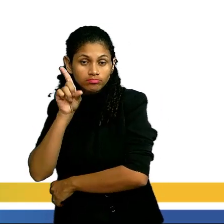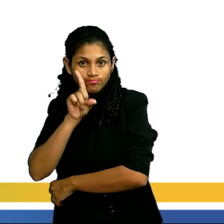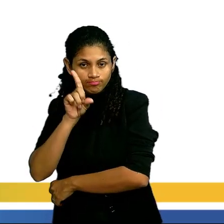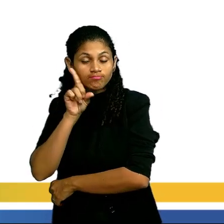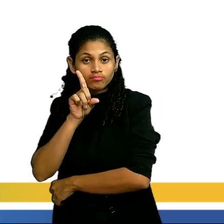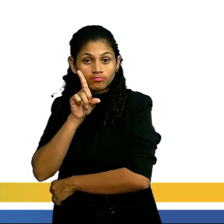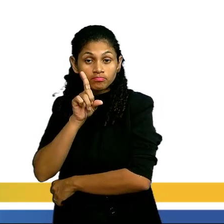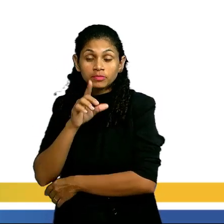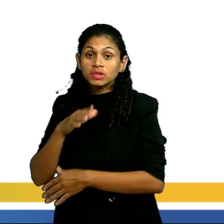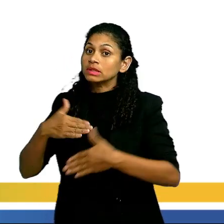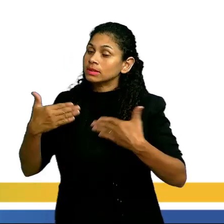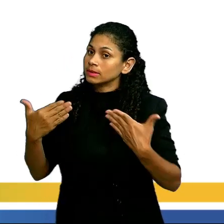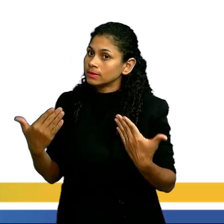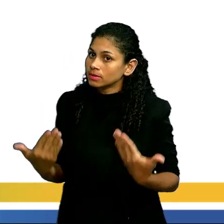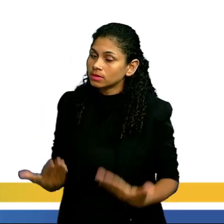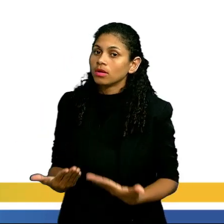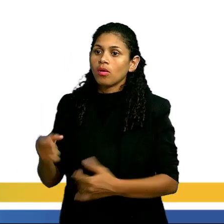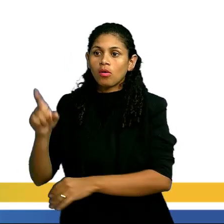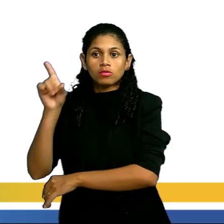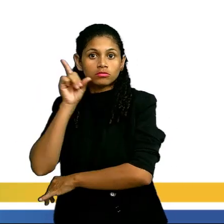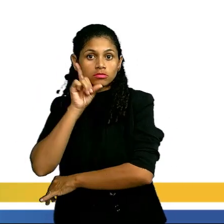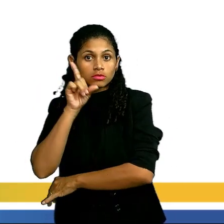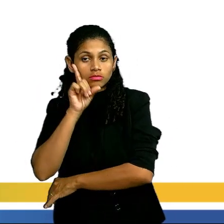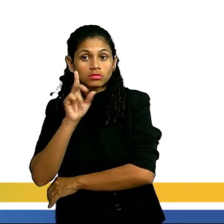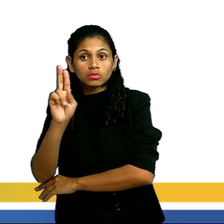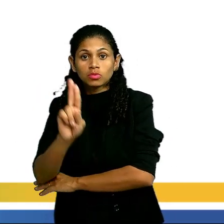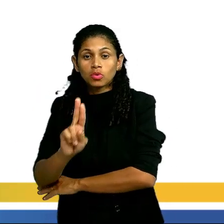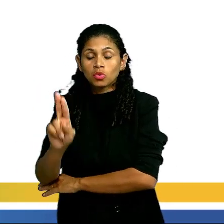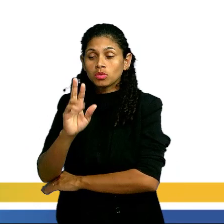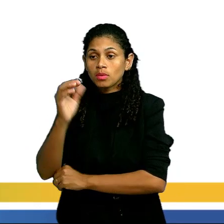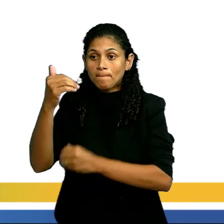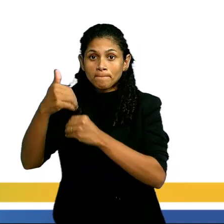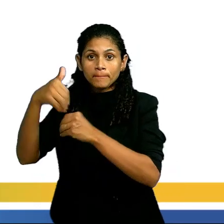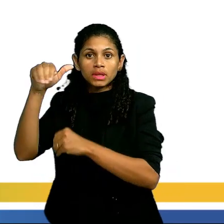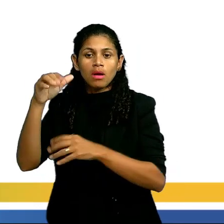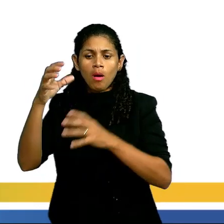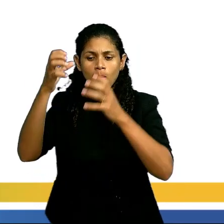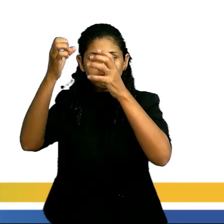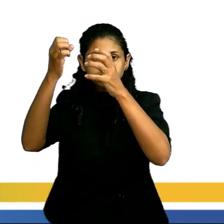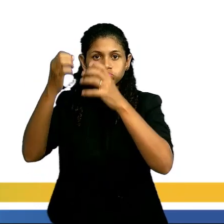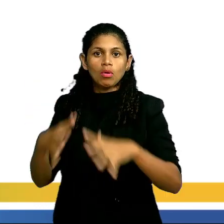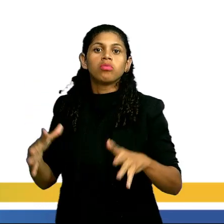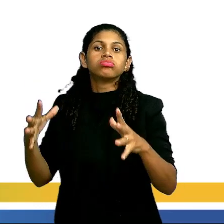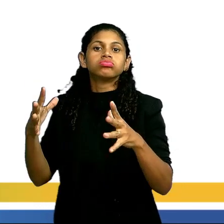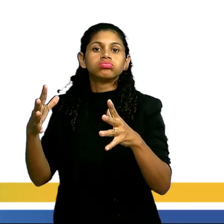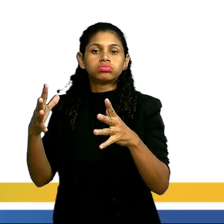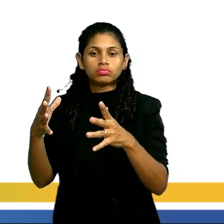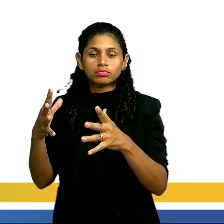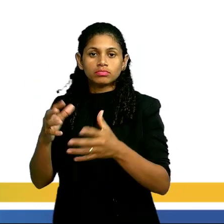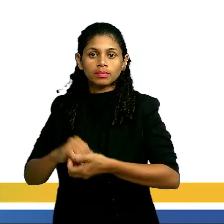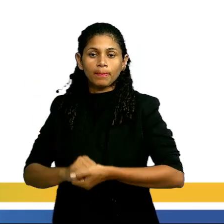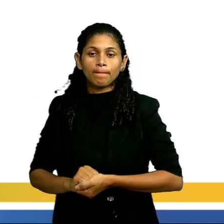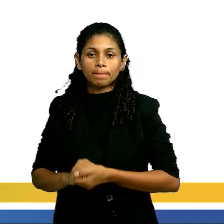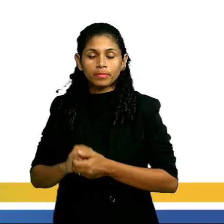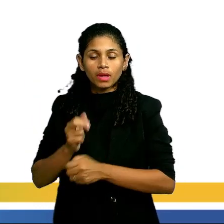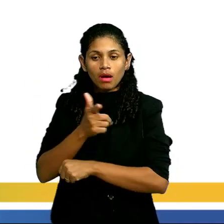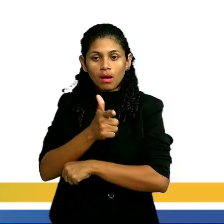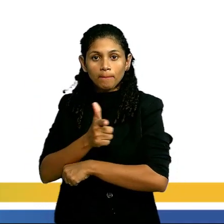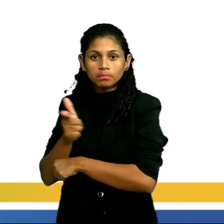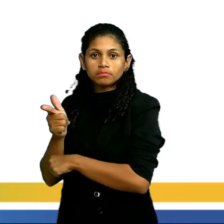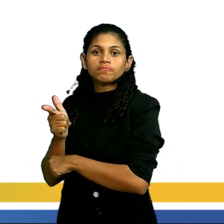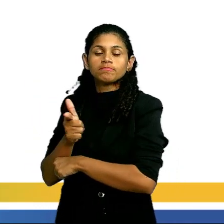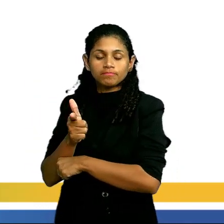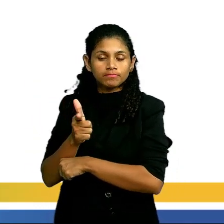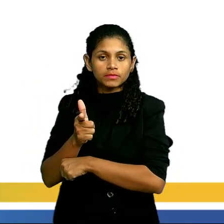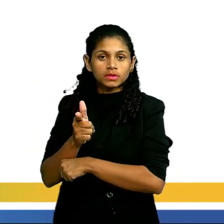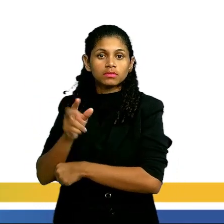de mais bombas, né? De mais mísseis em vários pontos da Europa, ali apontando para a